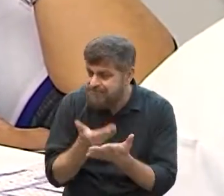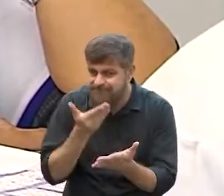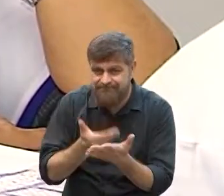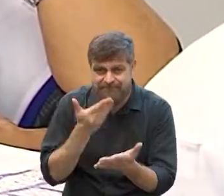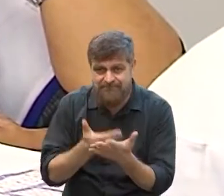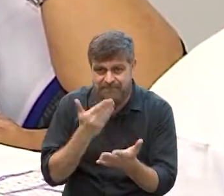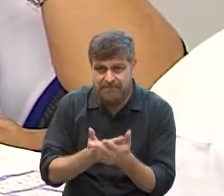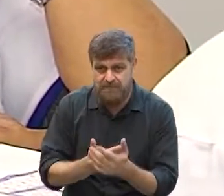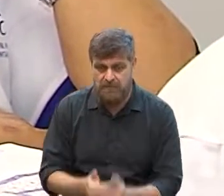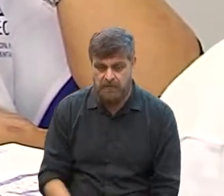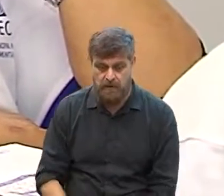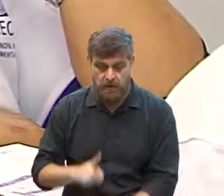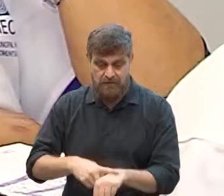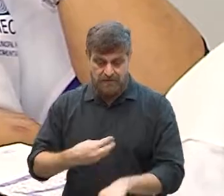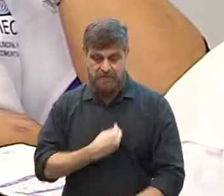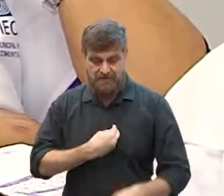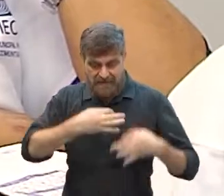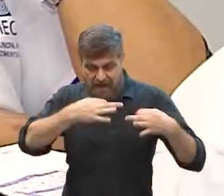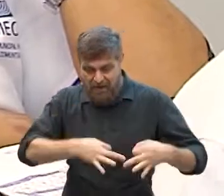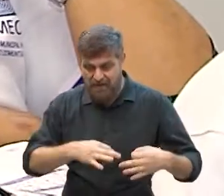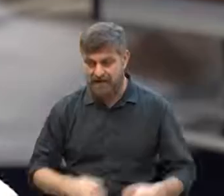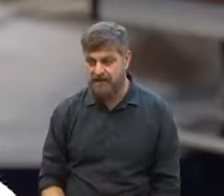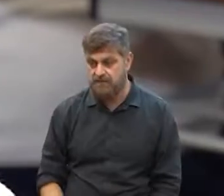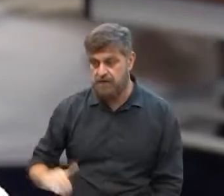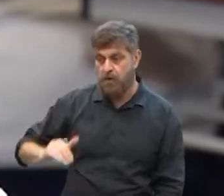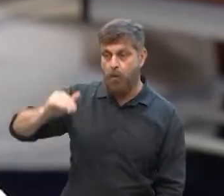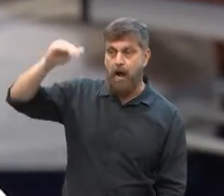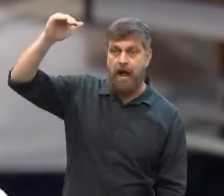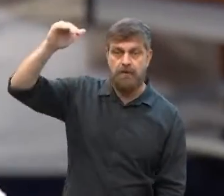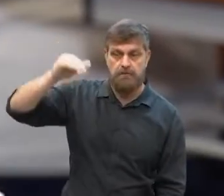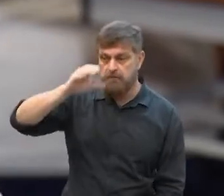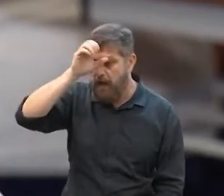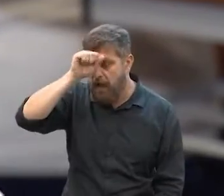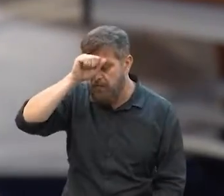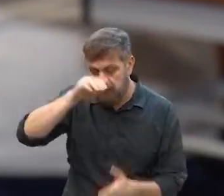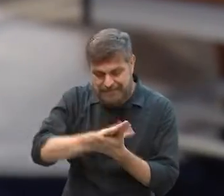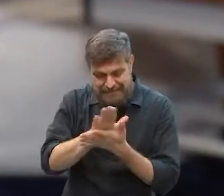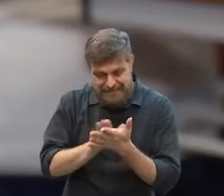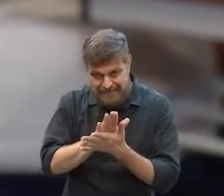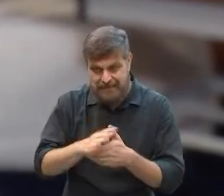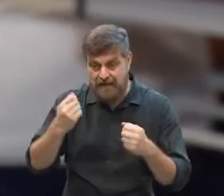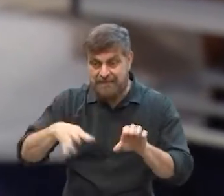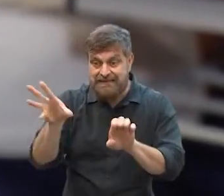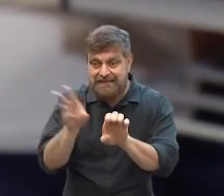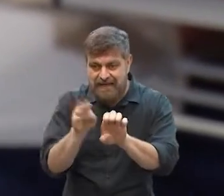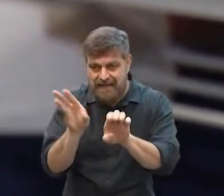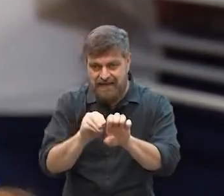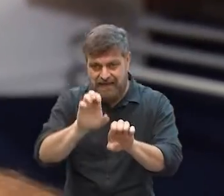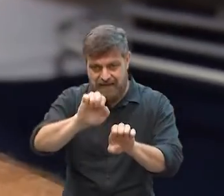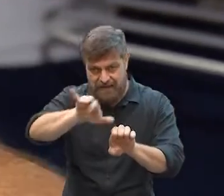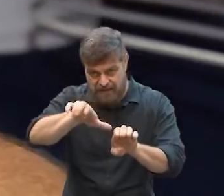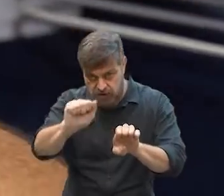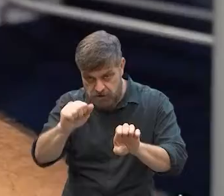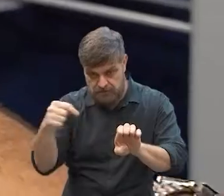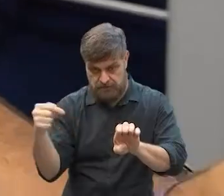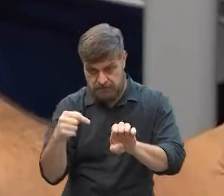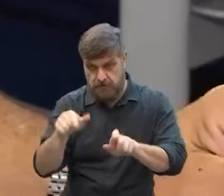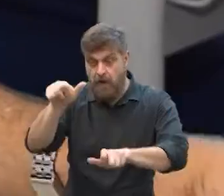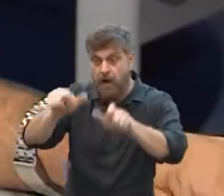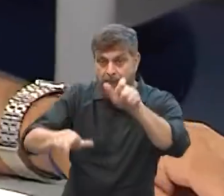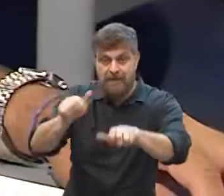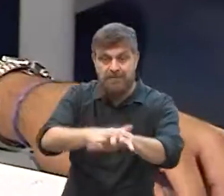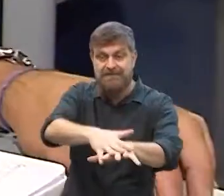estudar no período adequado. Então, estão defasados e precisam da educação de jovens e adultos. São pessoas que